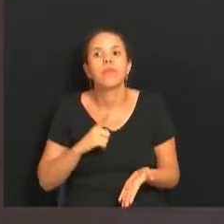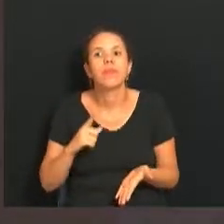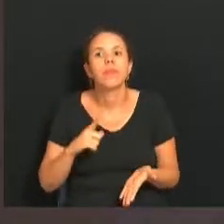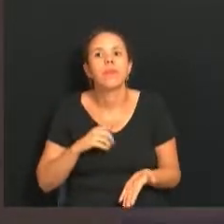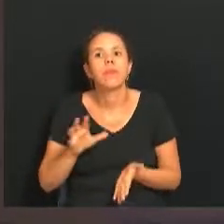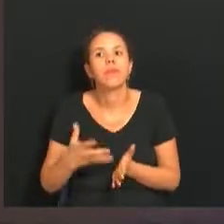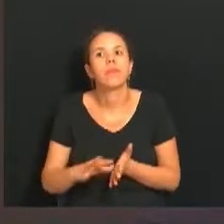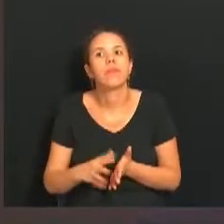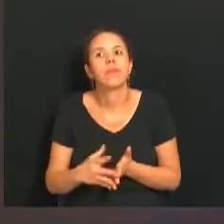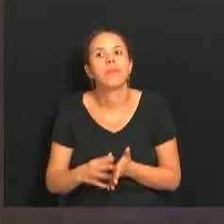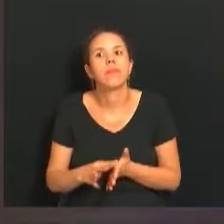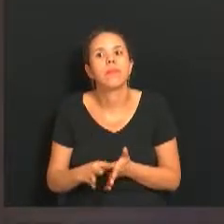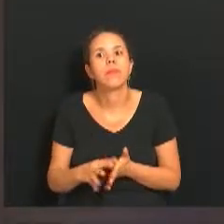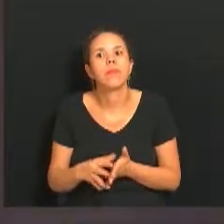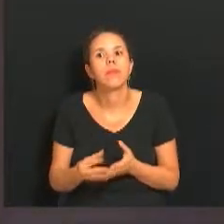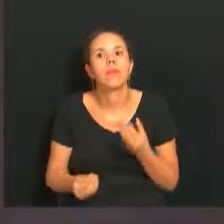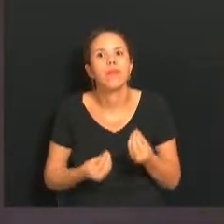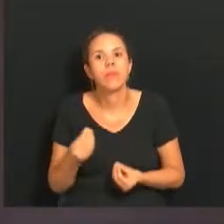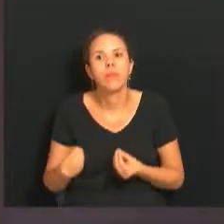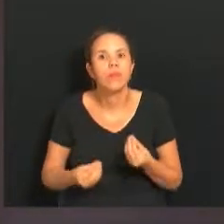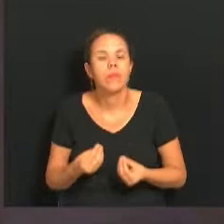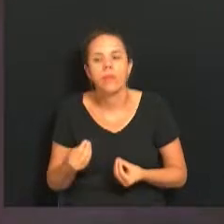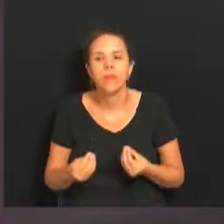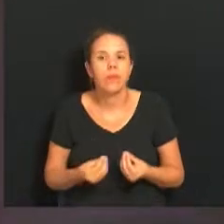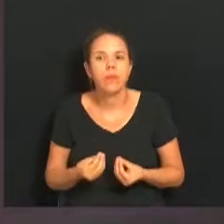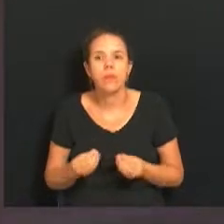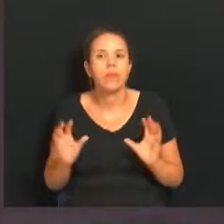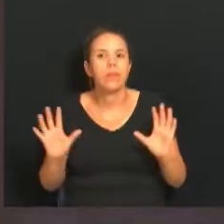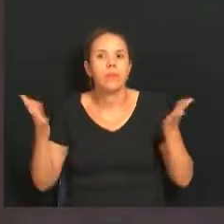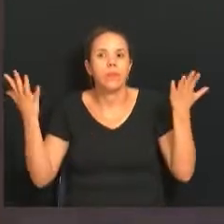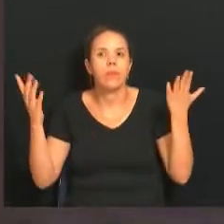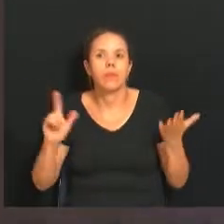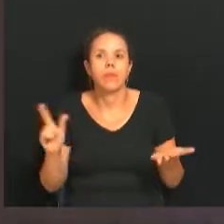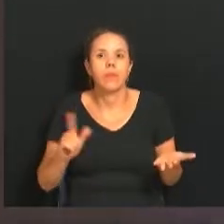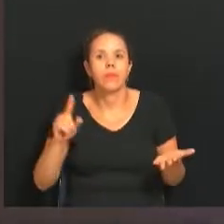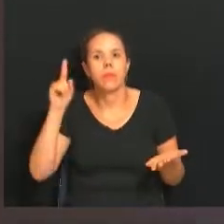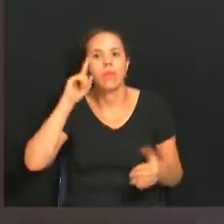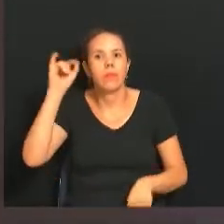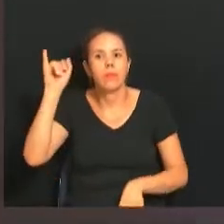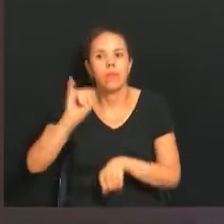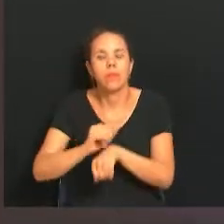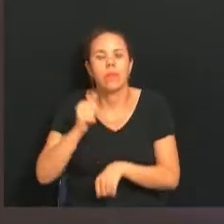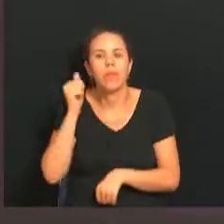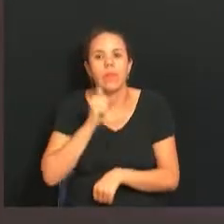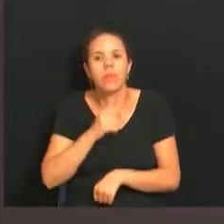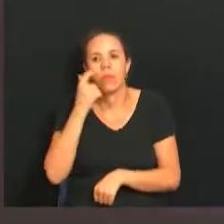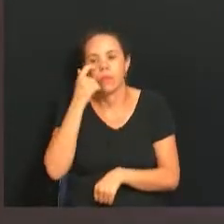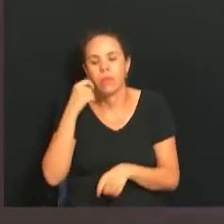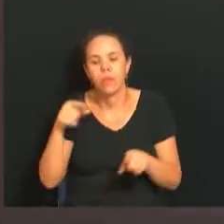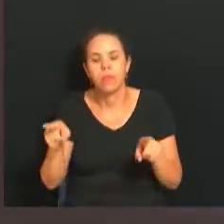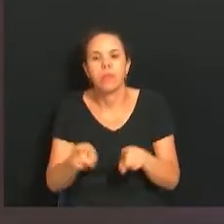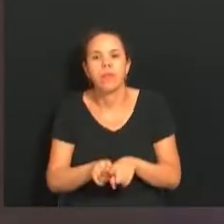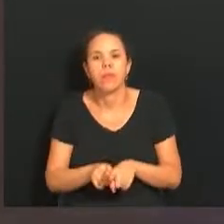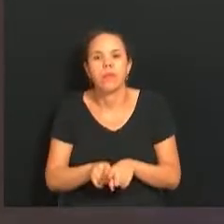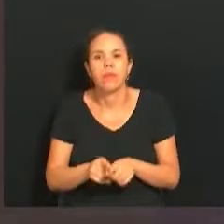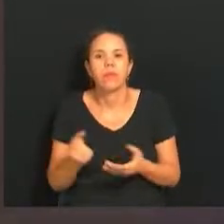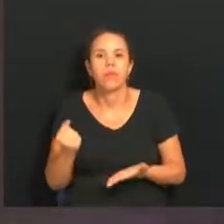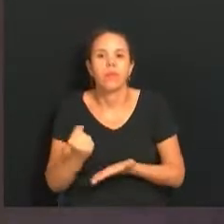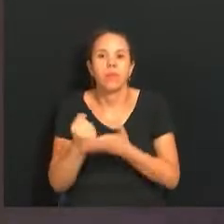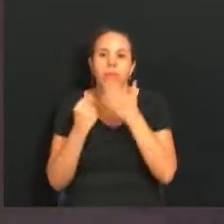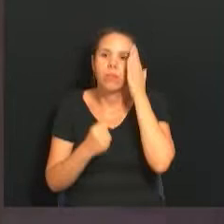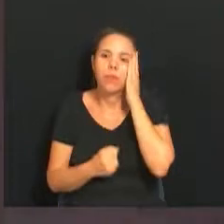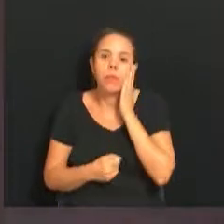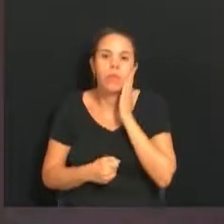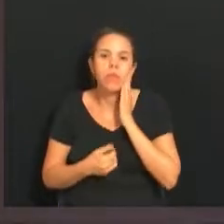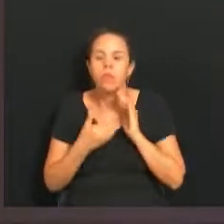né? Um sertanejo e tudo mais. Vai ser em comemoração, claro, ao Dia Internacional da Mulher, e também acaba ajudando o